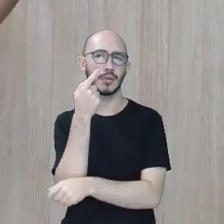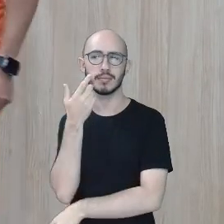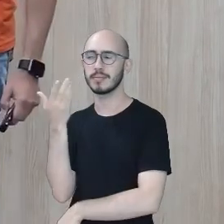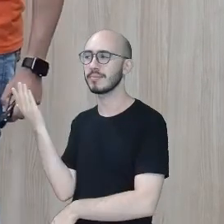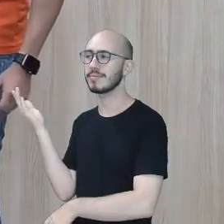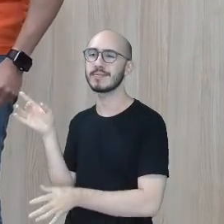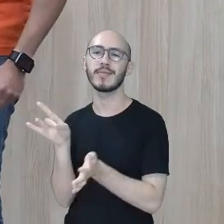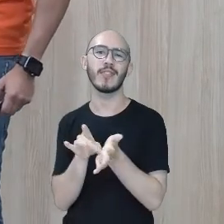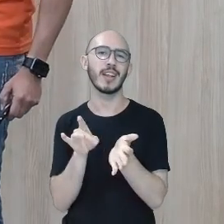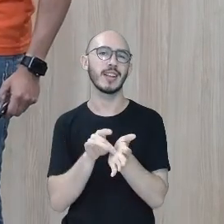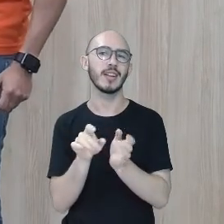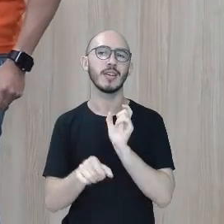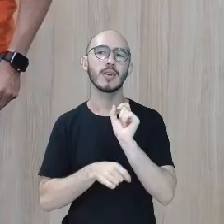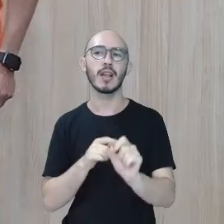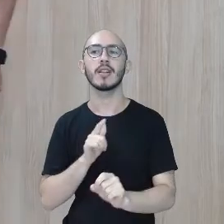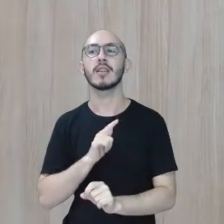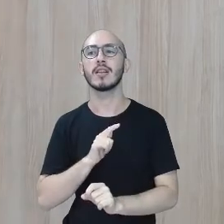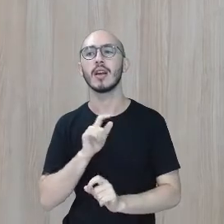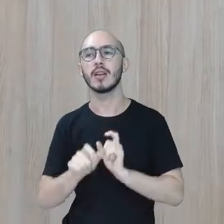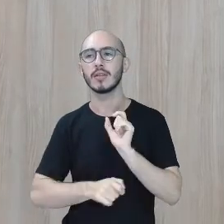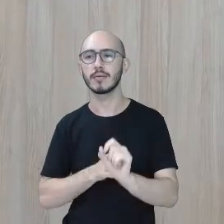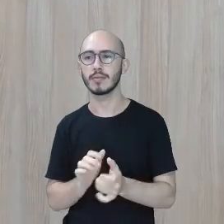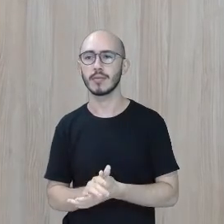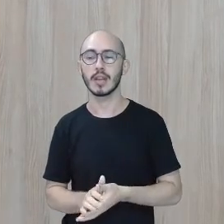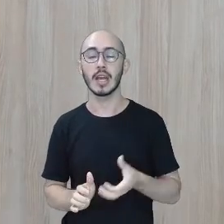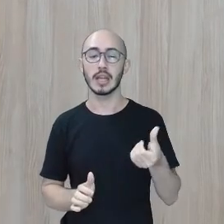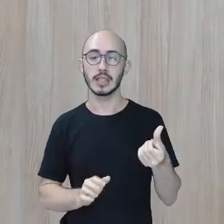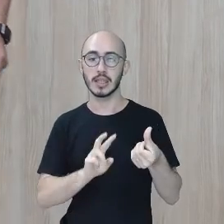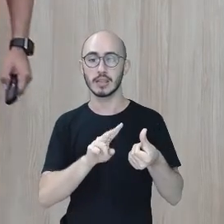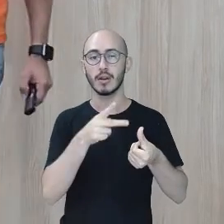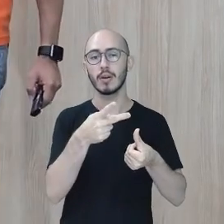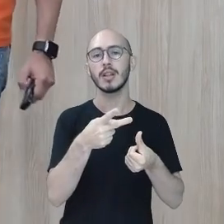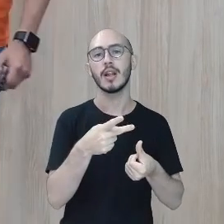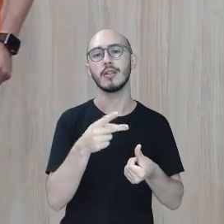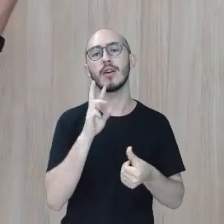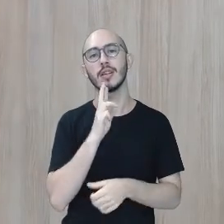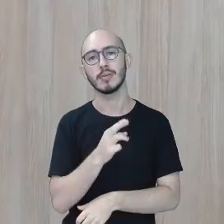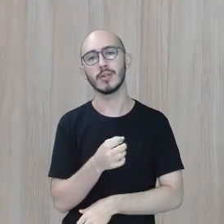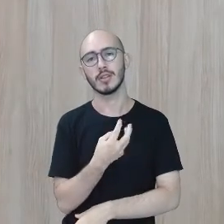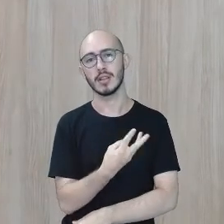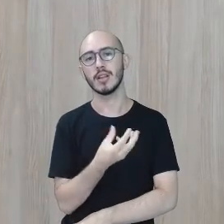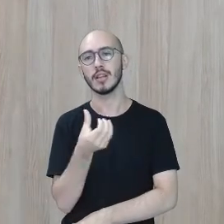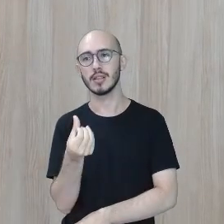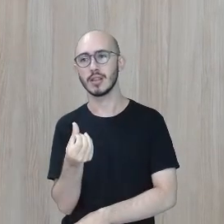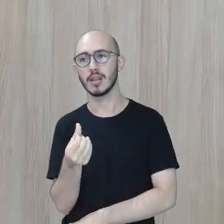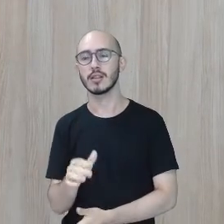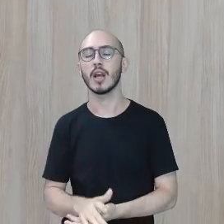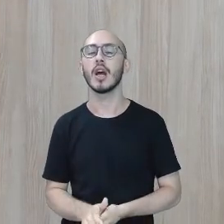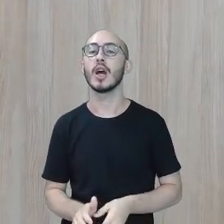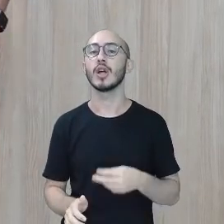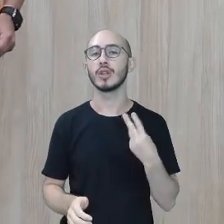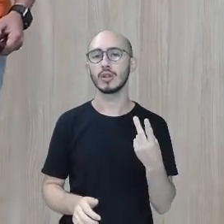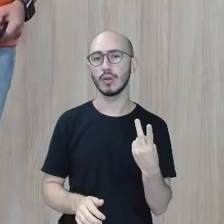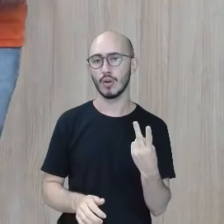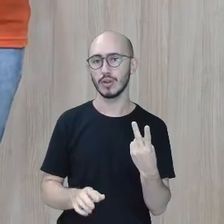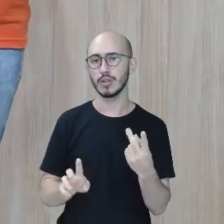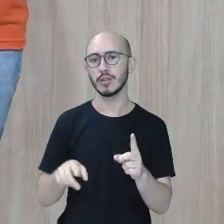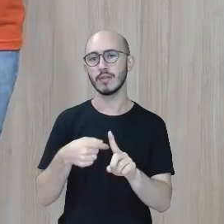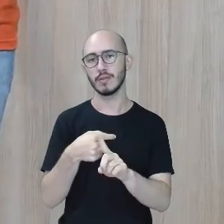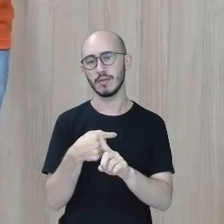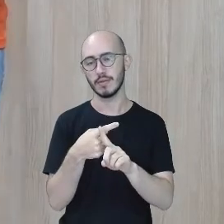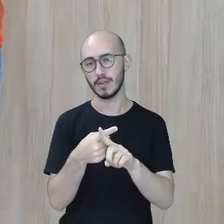de verdade, ó. Eu tenho aí que 6 ao quadrado é 36 e 2 vezes 4 é 8.